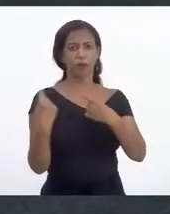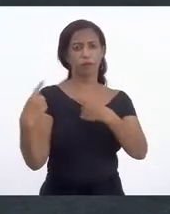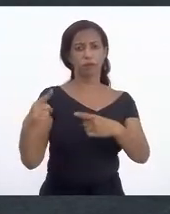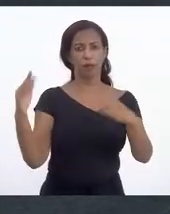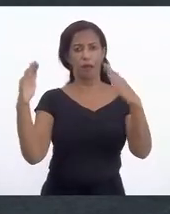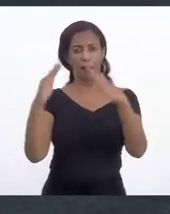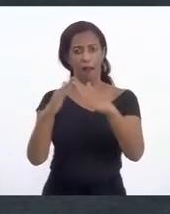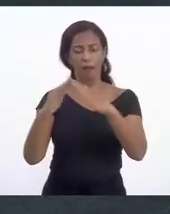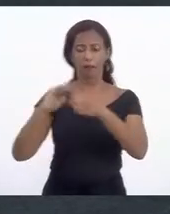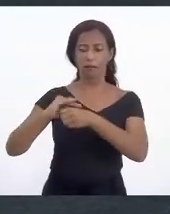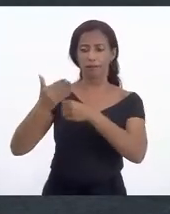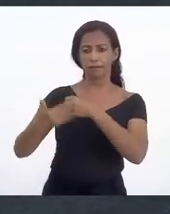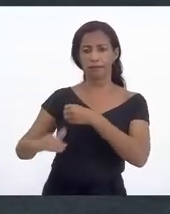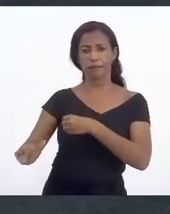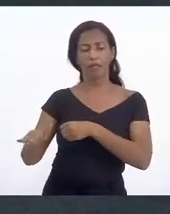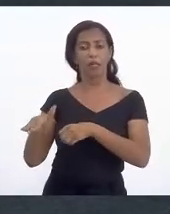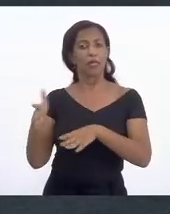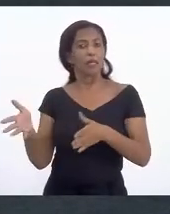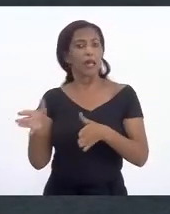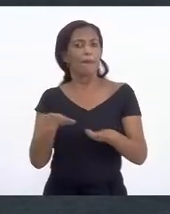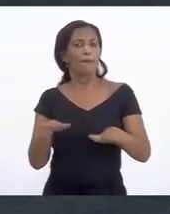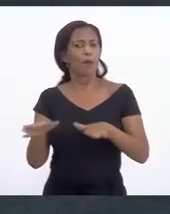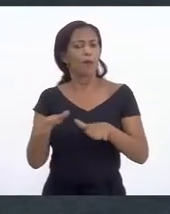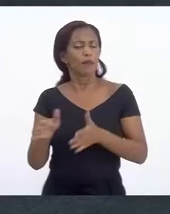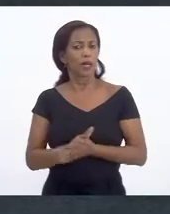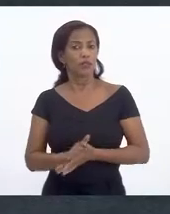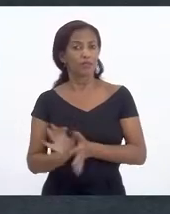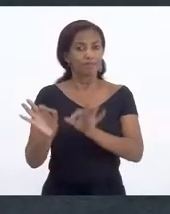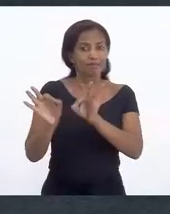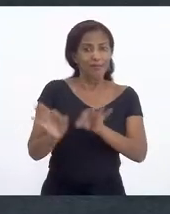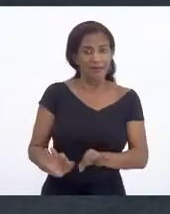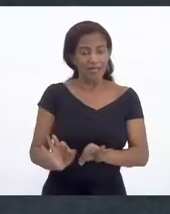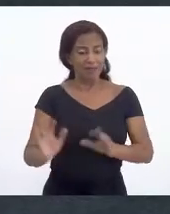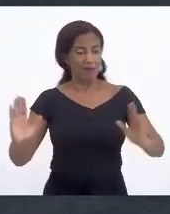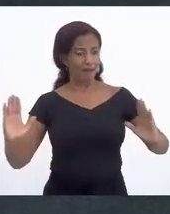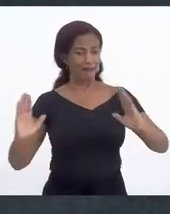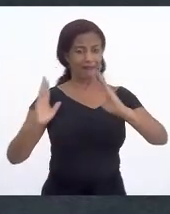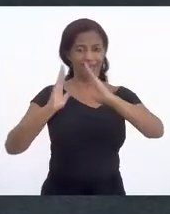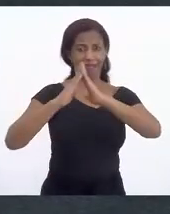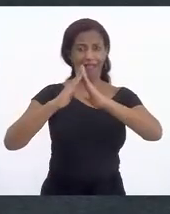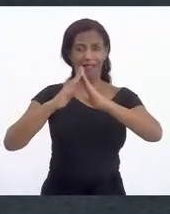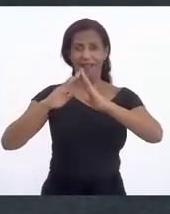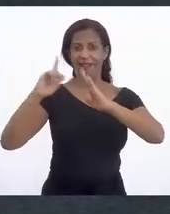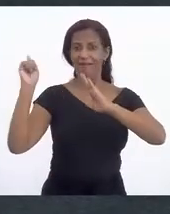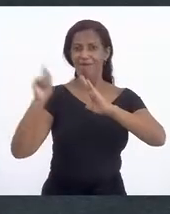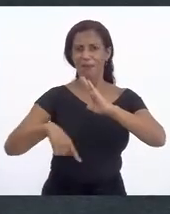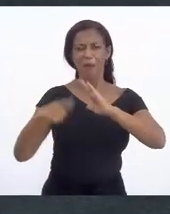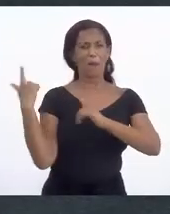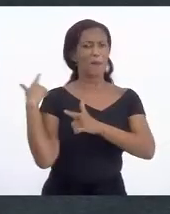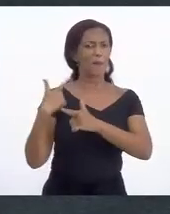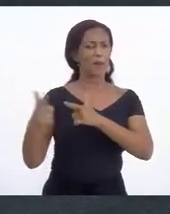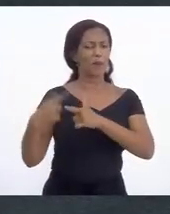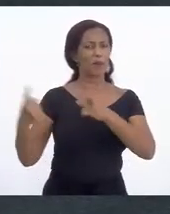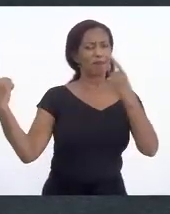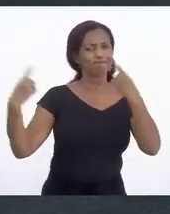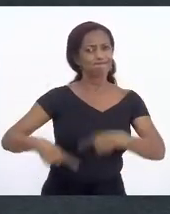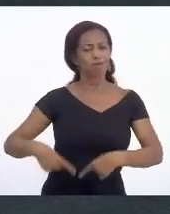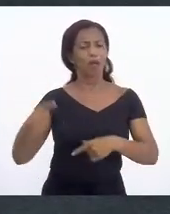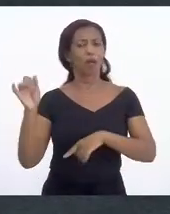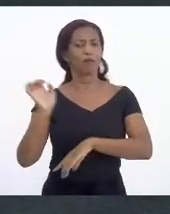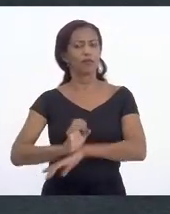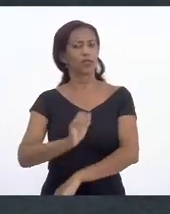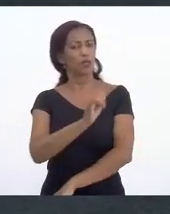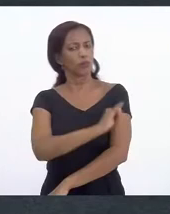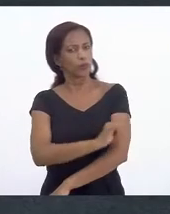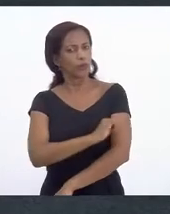do saneamento e da mobilidade. Então, certamente, a habitação é um dos grandes problemas e desafios do Rio de Janeiro, da nossa